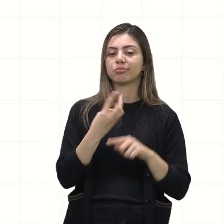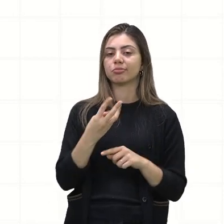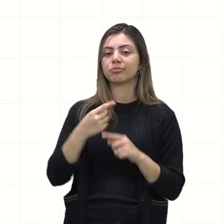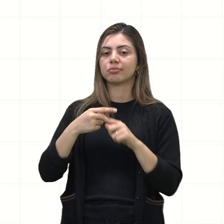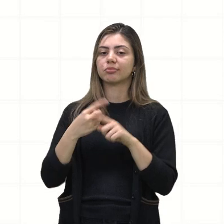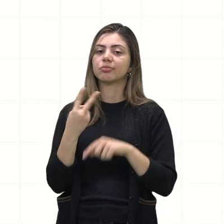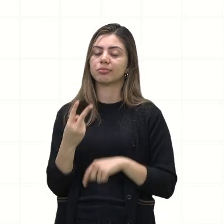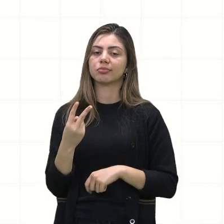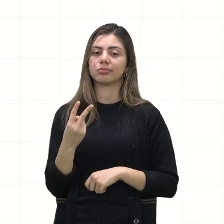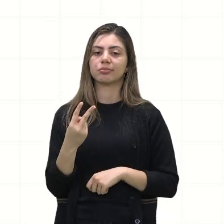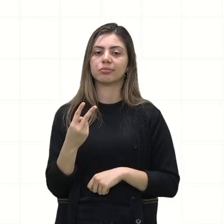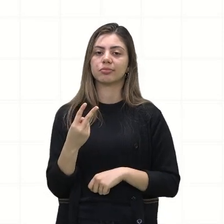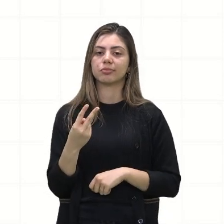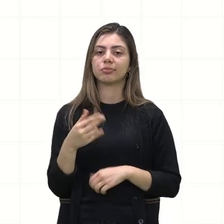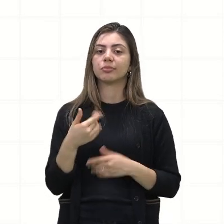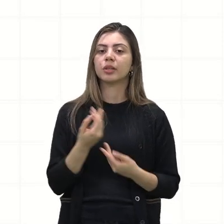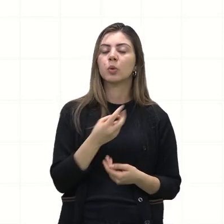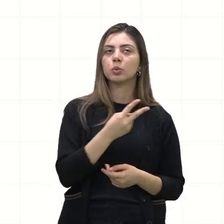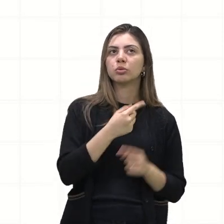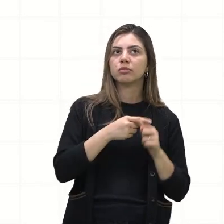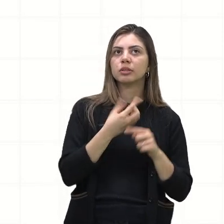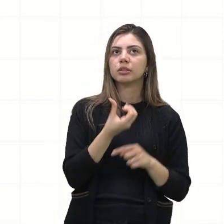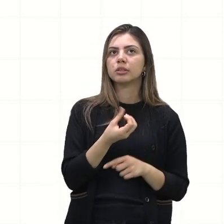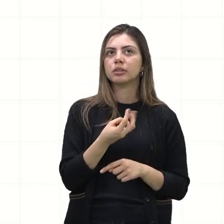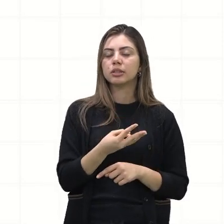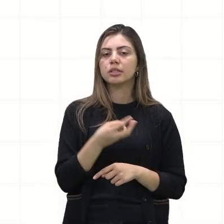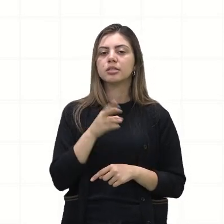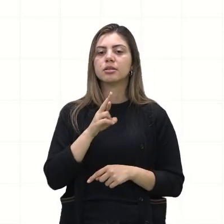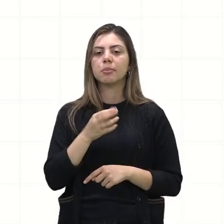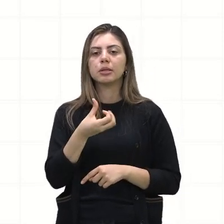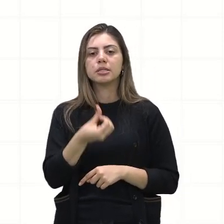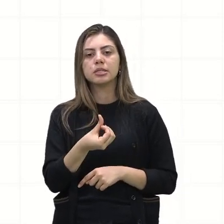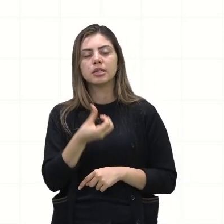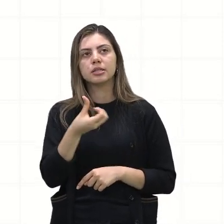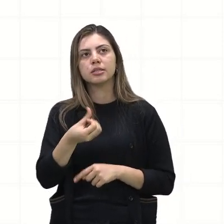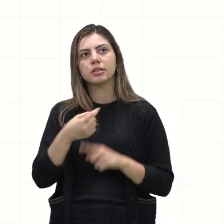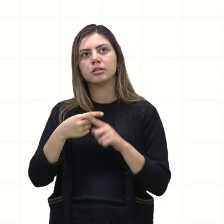vezes 2, 2 vezes 3 é 6, 6 vezes 2, 12.